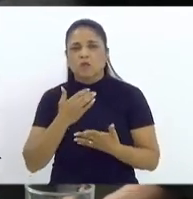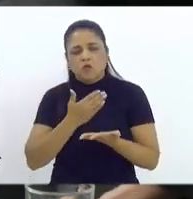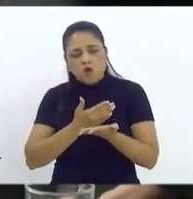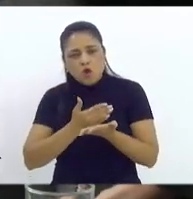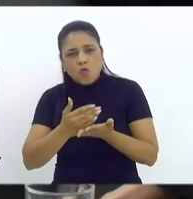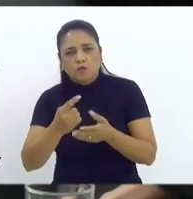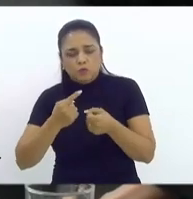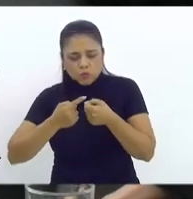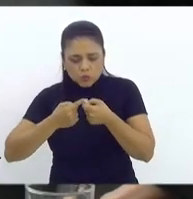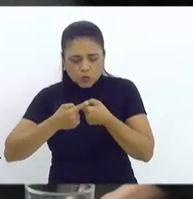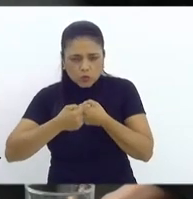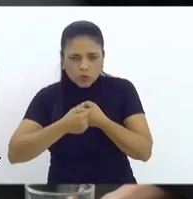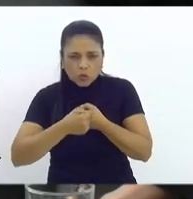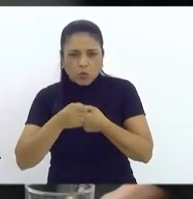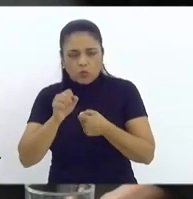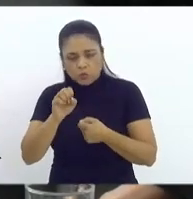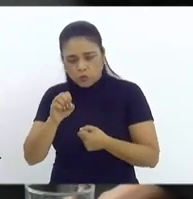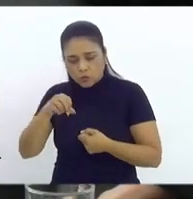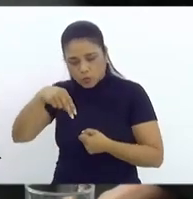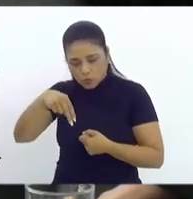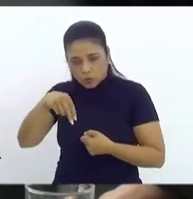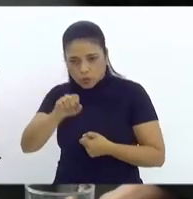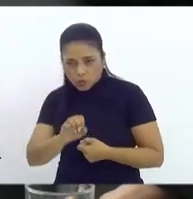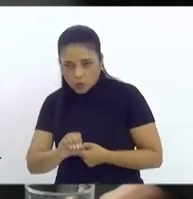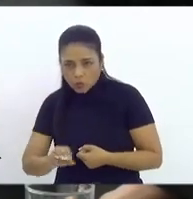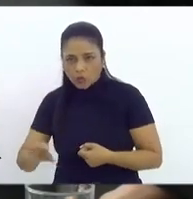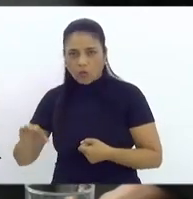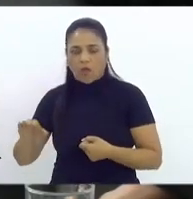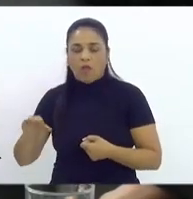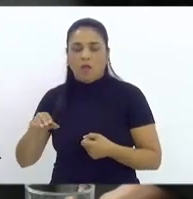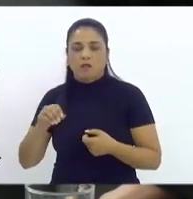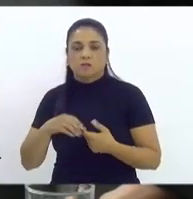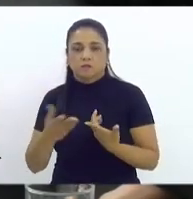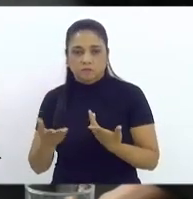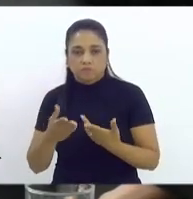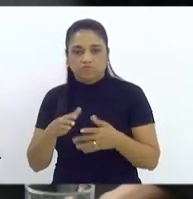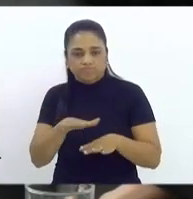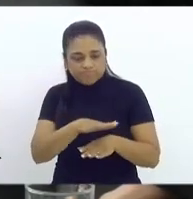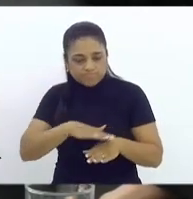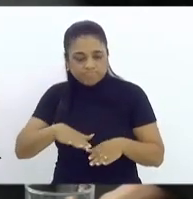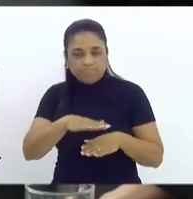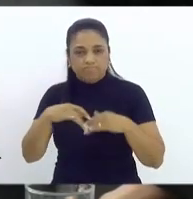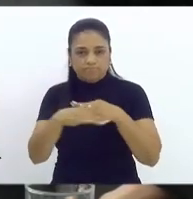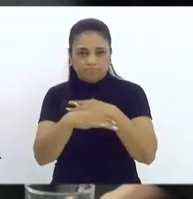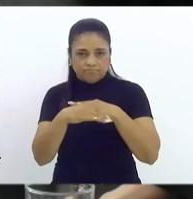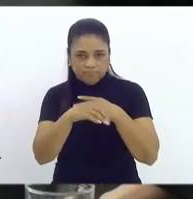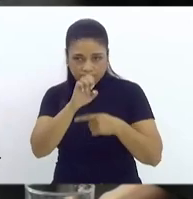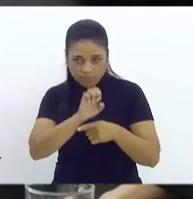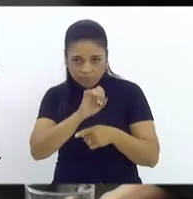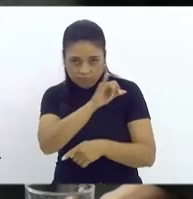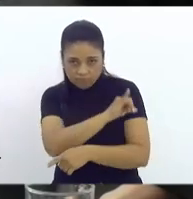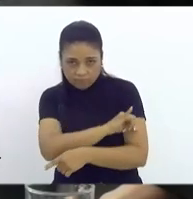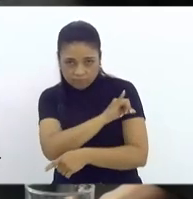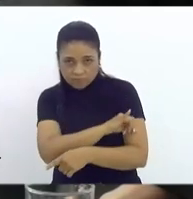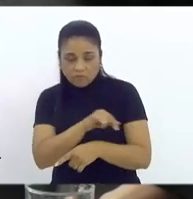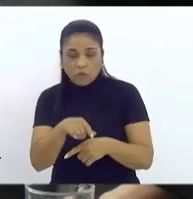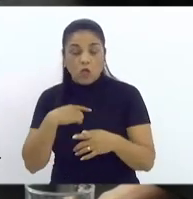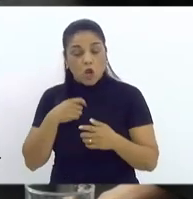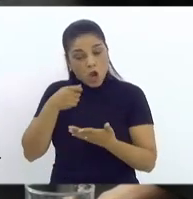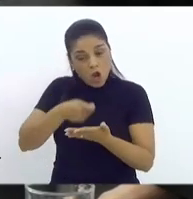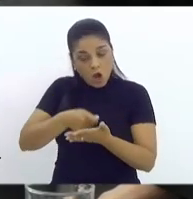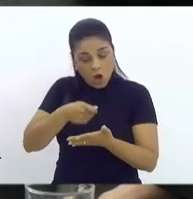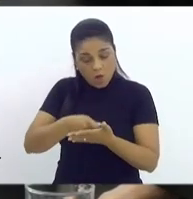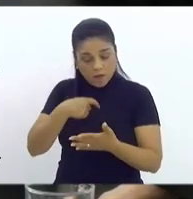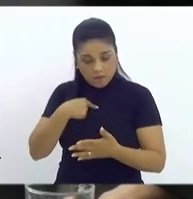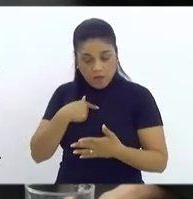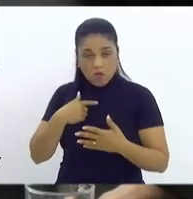norte, noroeste do estado, e como o presidente bem disse, presidente da Comissão de Minas e Energia, eu tenho sido muito cobrado em